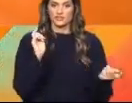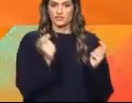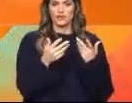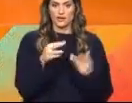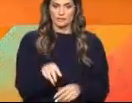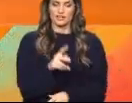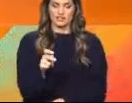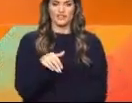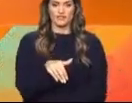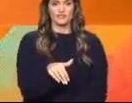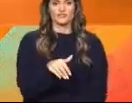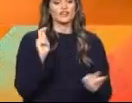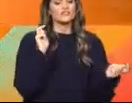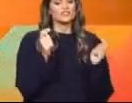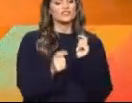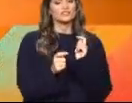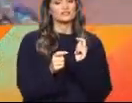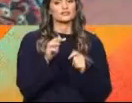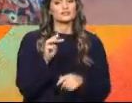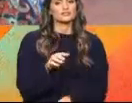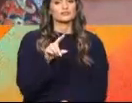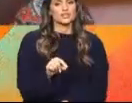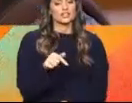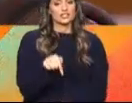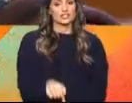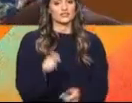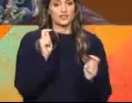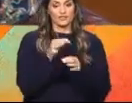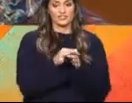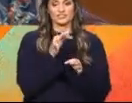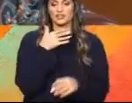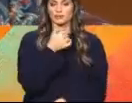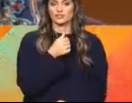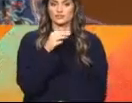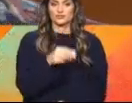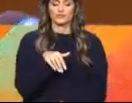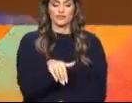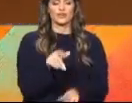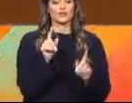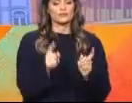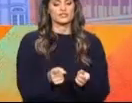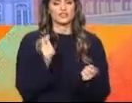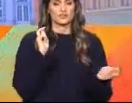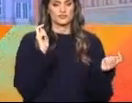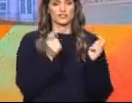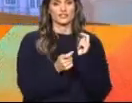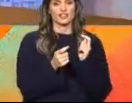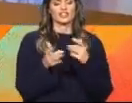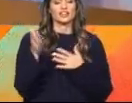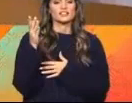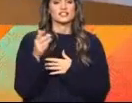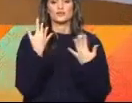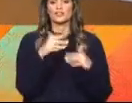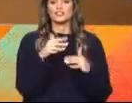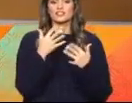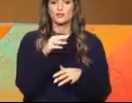Olha, mira, Maria, olha, mira, mira, mira, eu gosto de caminhar. A festa está bonita, o baile vai começar. Olha, mira, mira, mira, dançando com